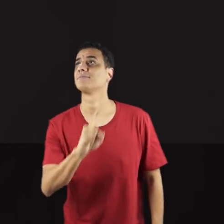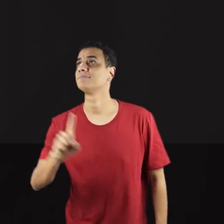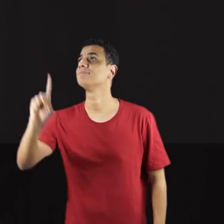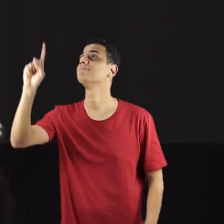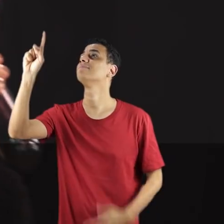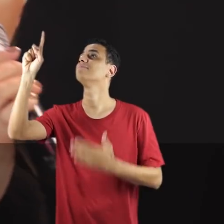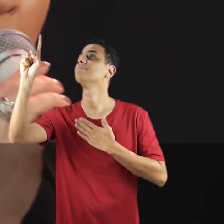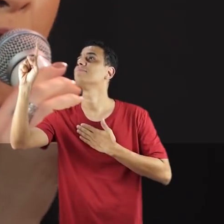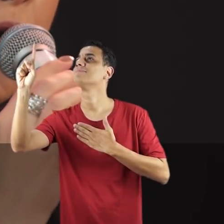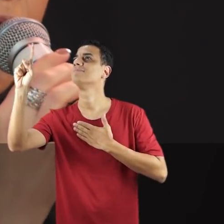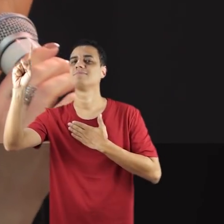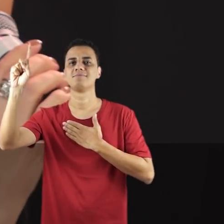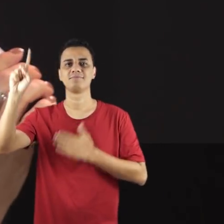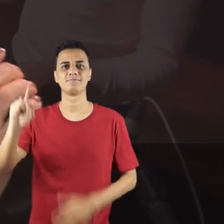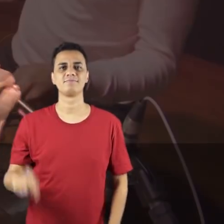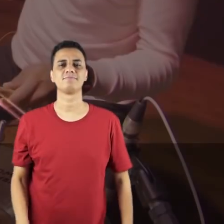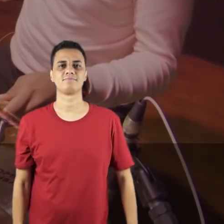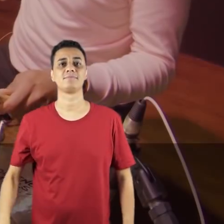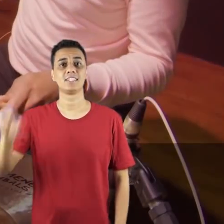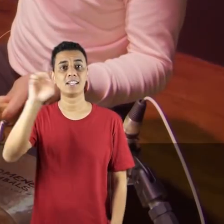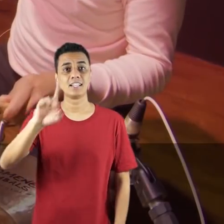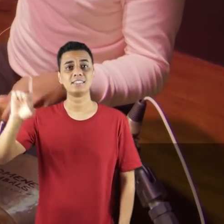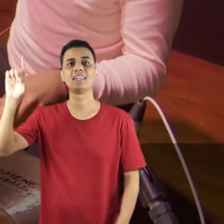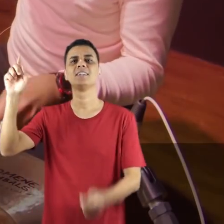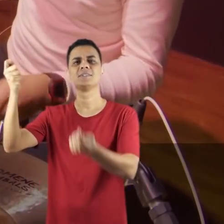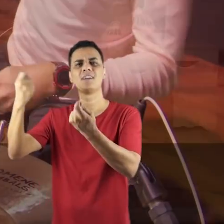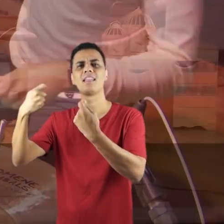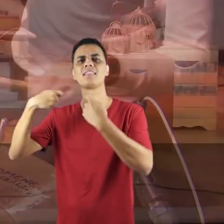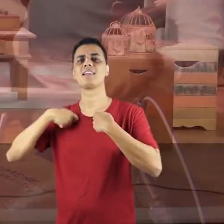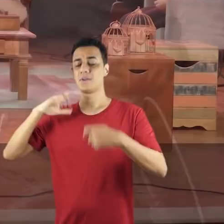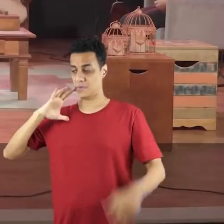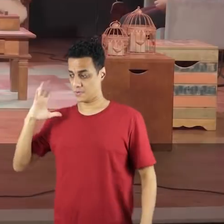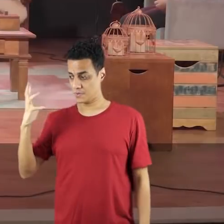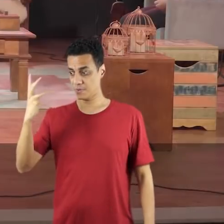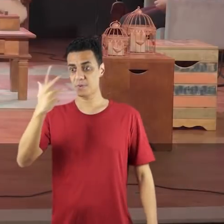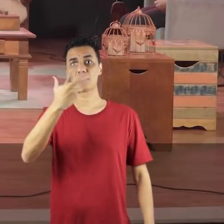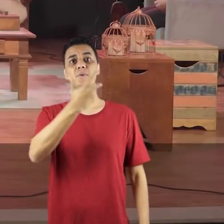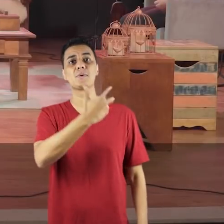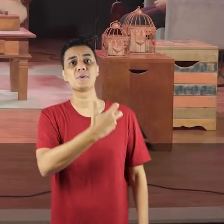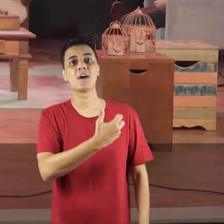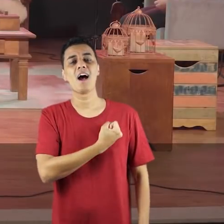seu amor por mim. Quem deu